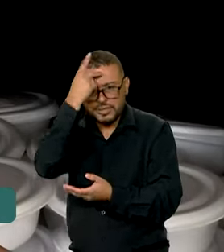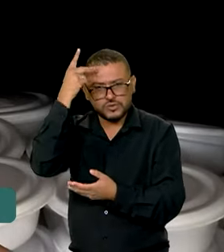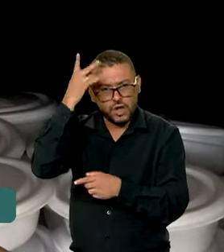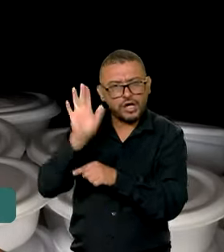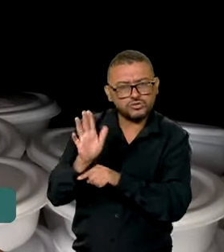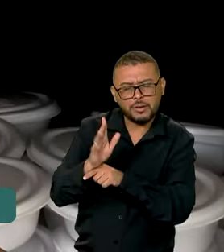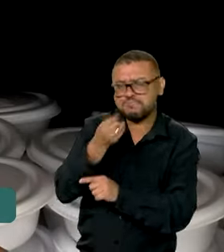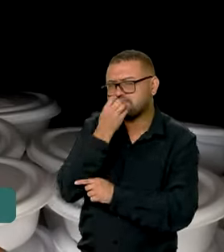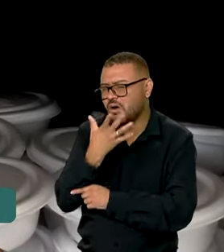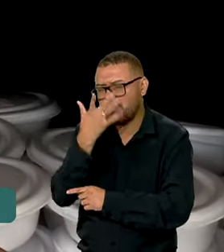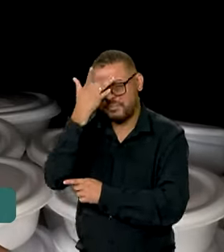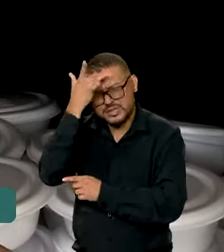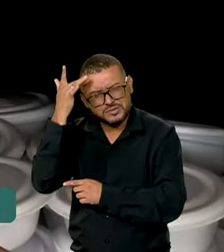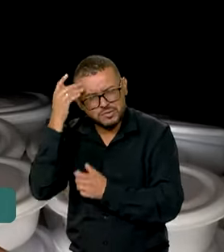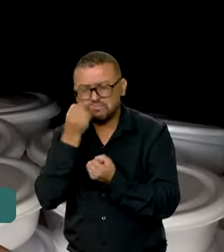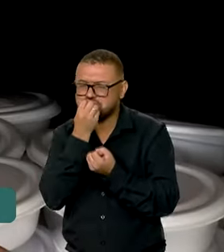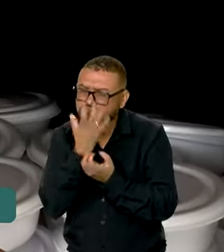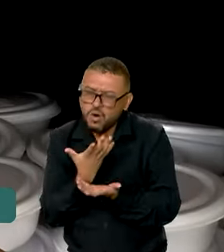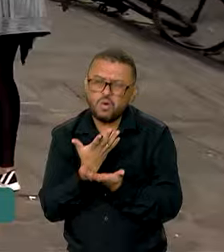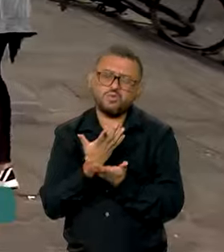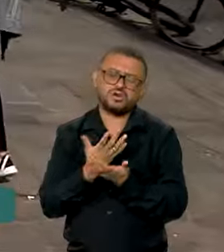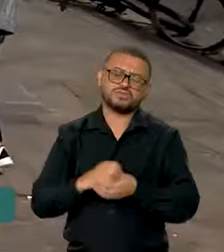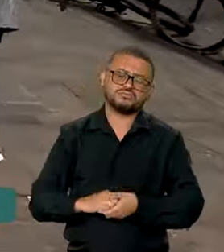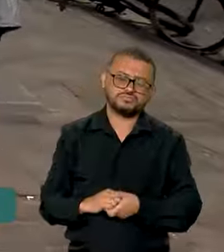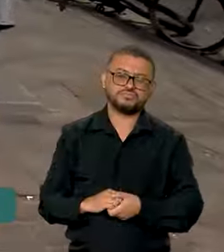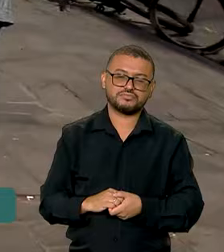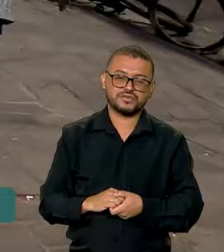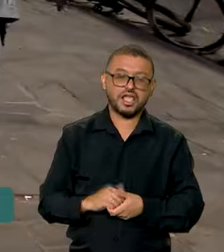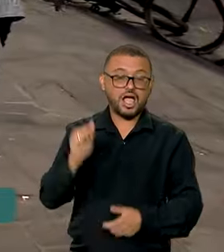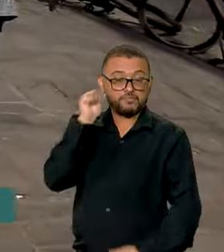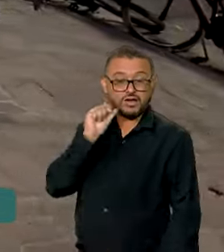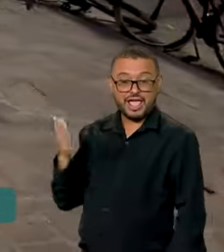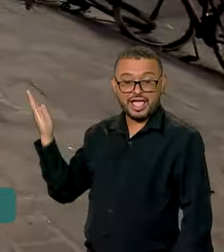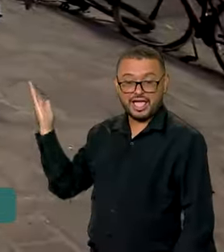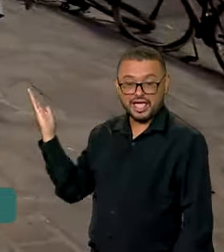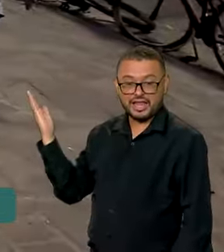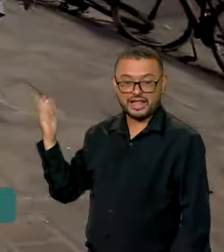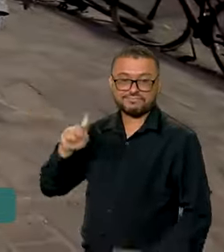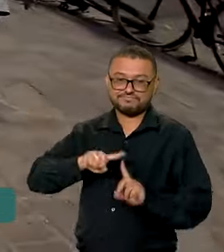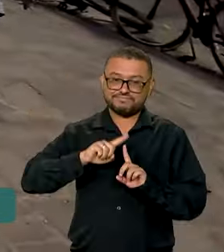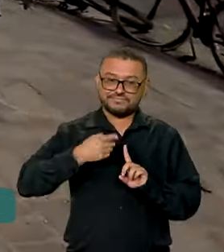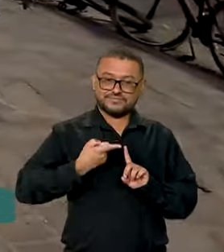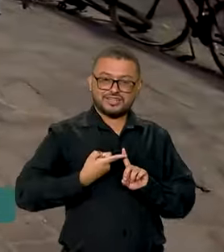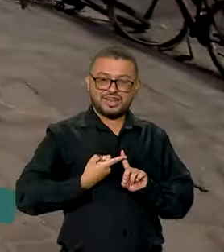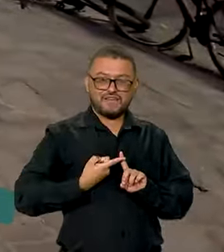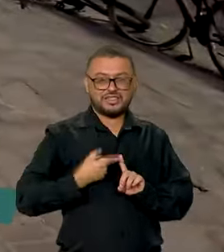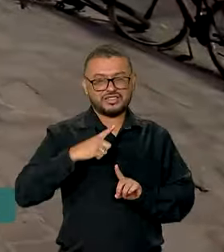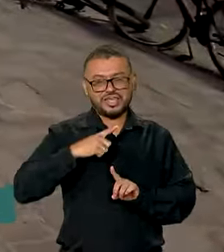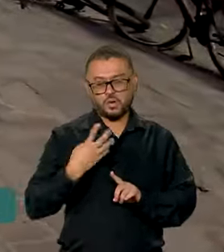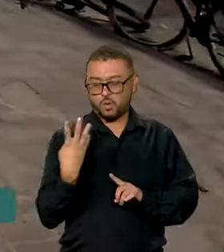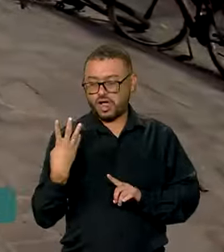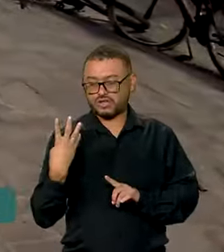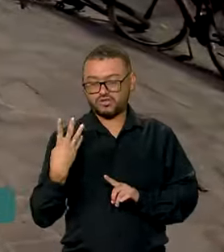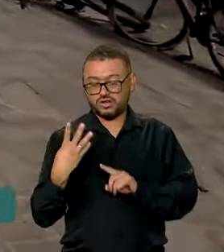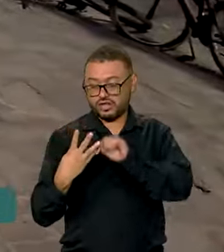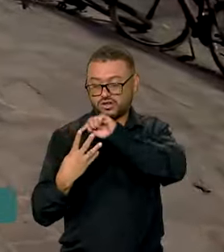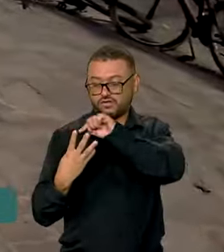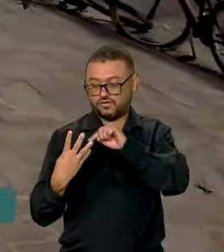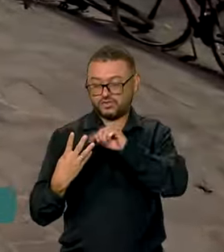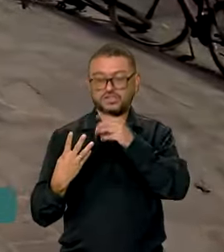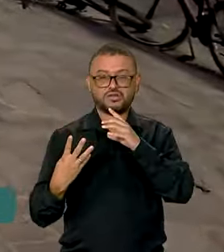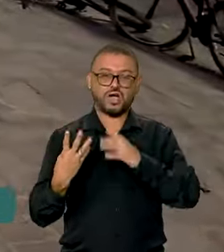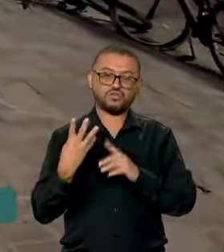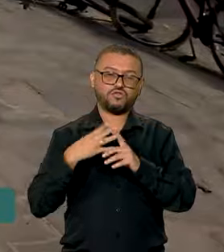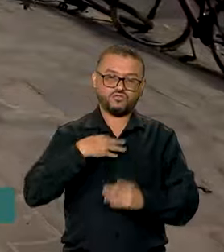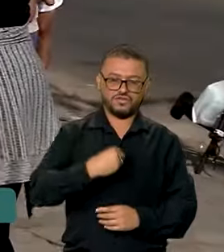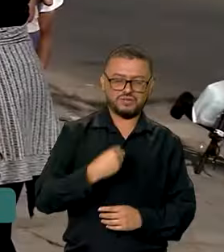muito boa mesmo, que está ajudando muita gente. Gente como a Yasmin, que está grávida do quarto filho e de uma hora para outra